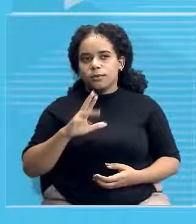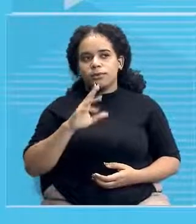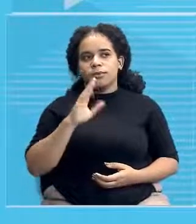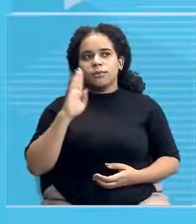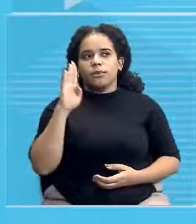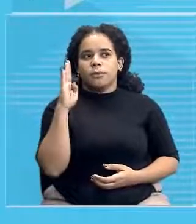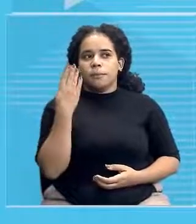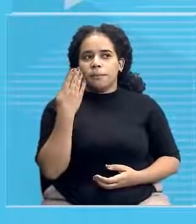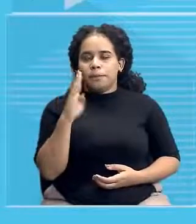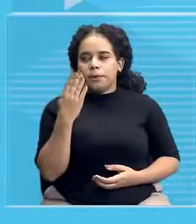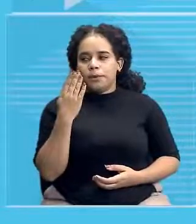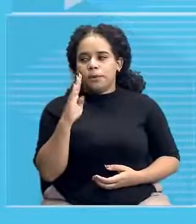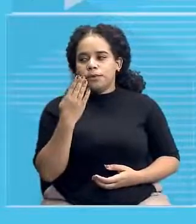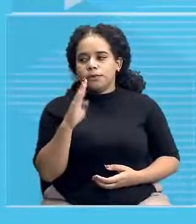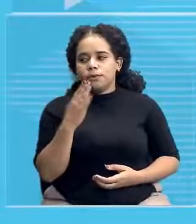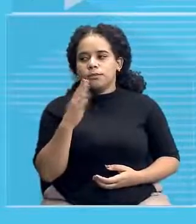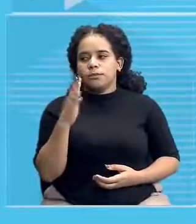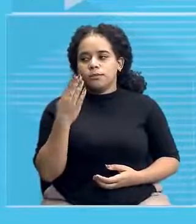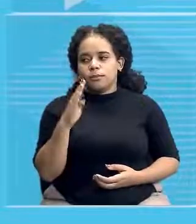biológico.